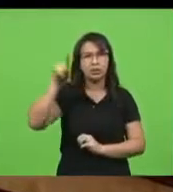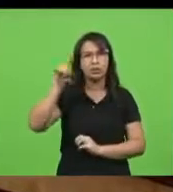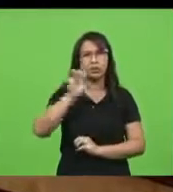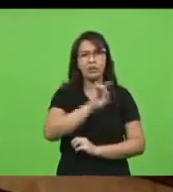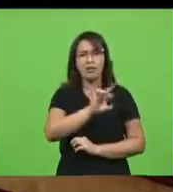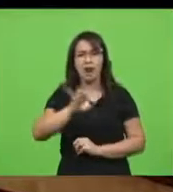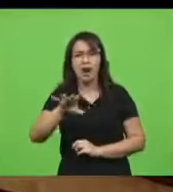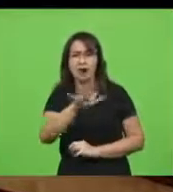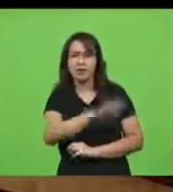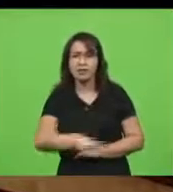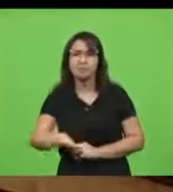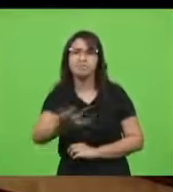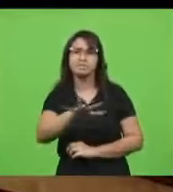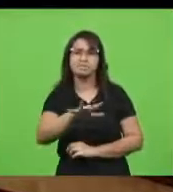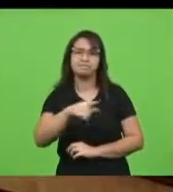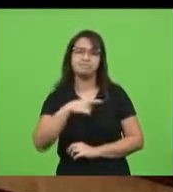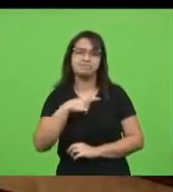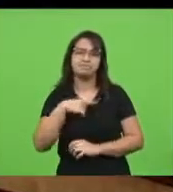região. Por isso,